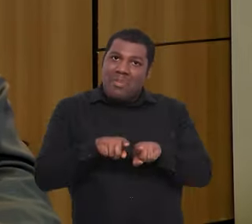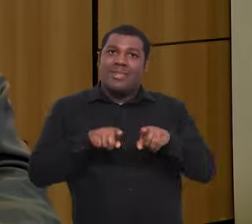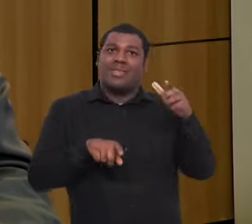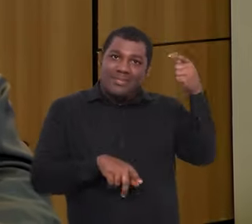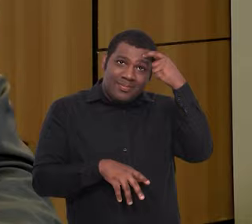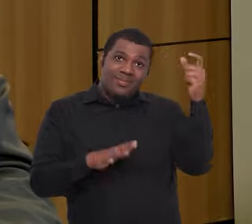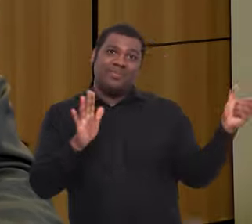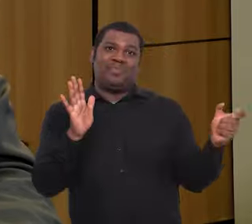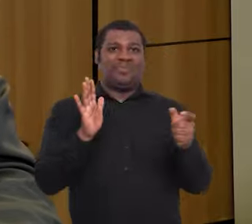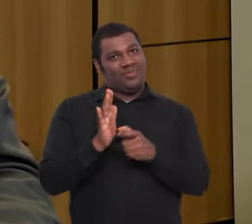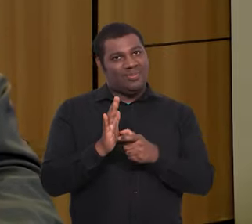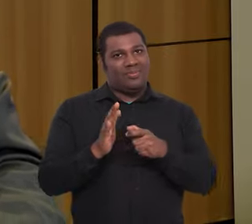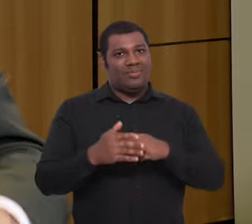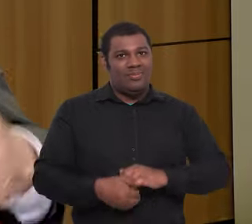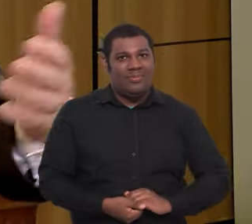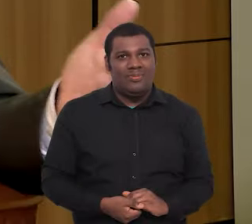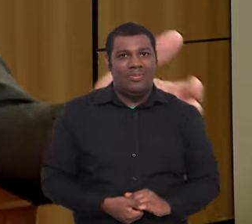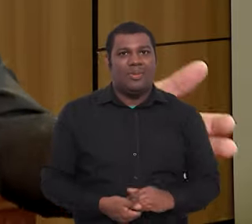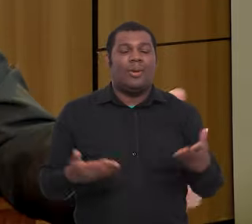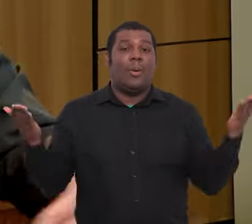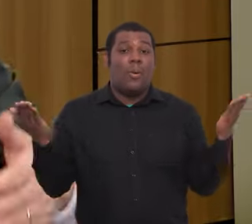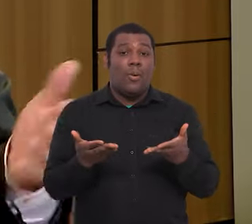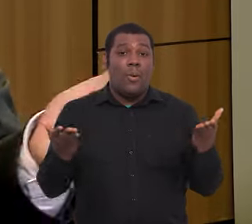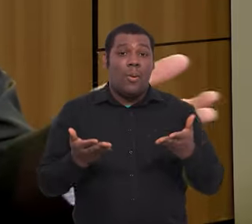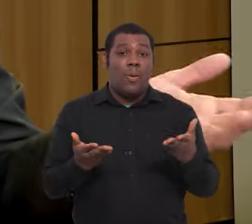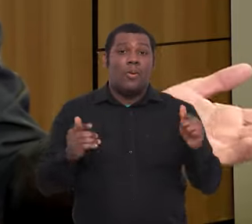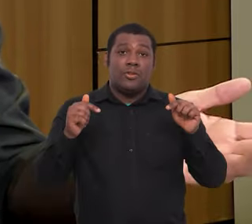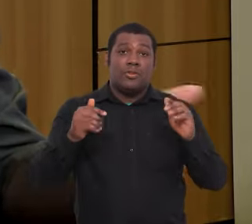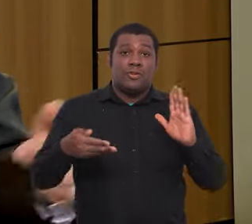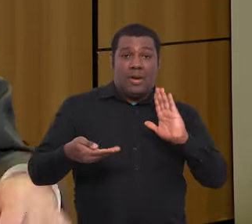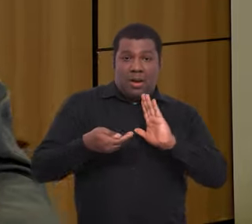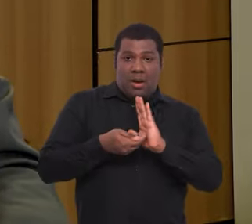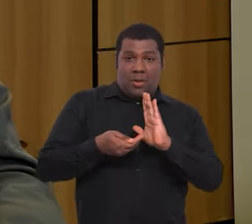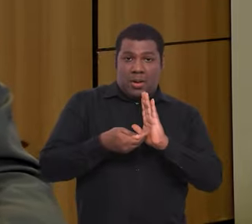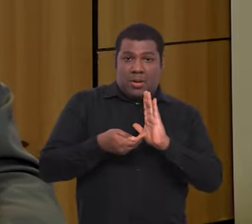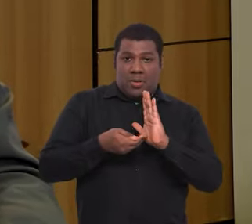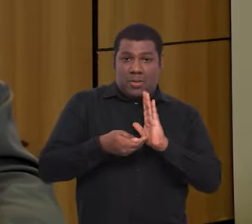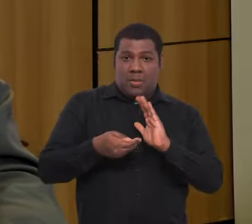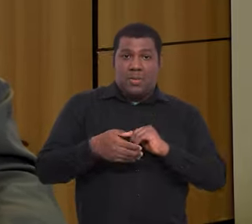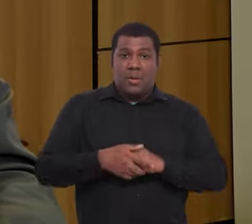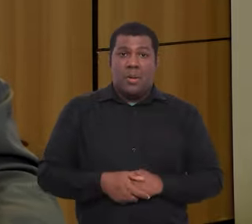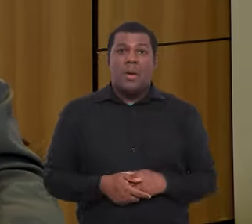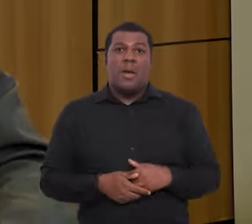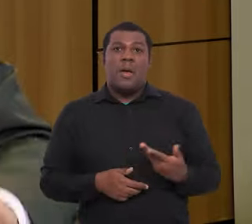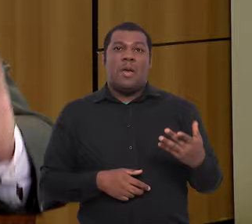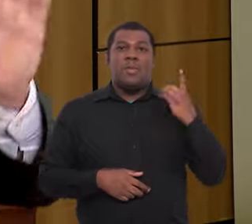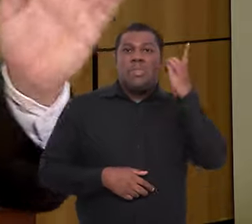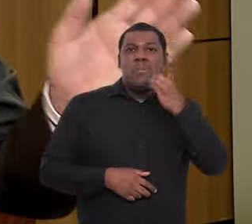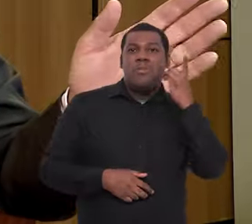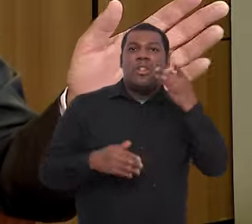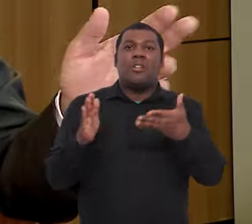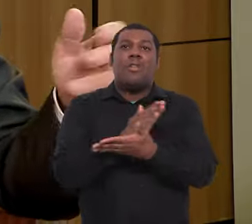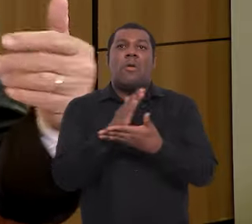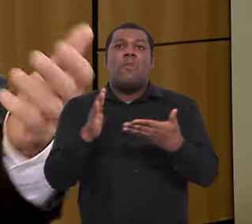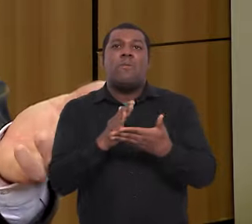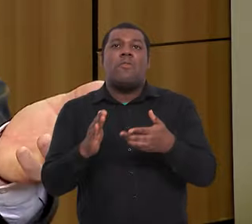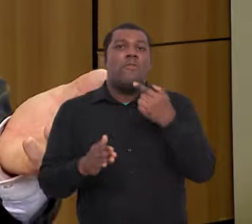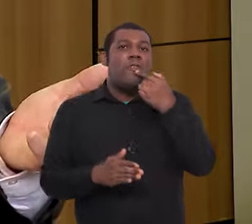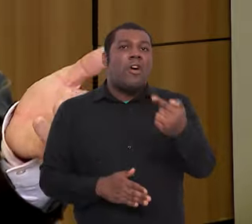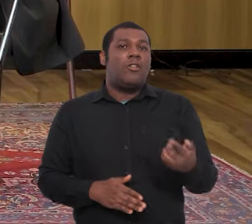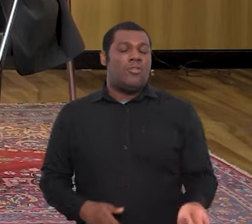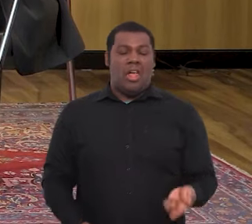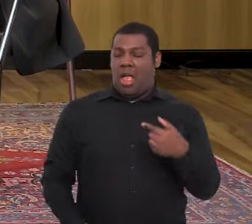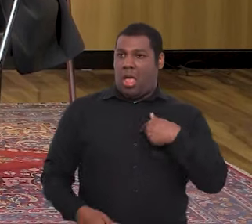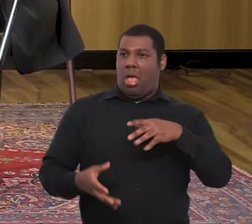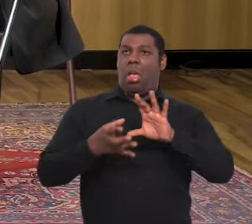vamos por exemplo tem gente hoje mesmo na Câmara dos Deputados tem Deputado sou se é